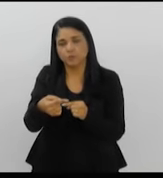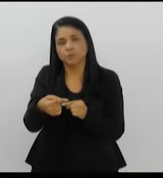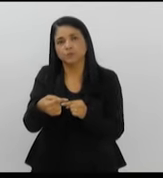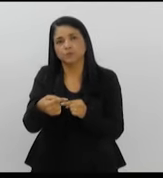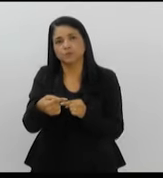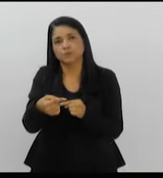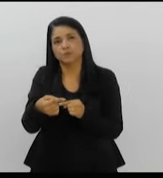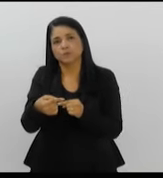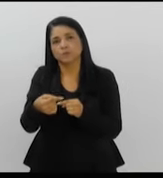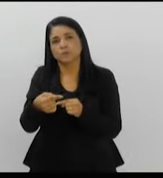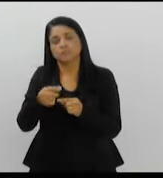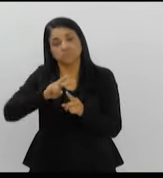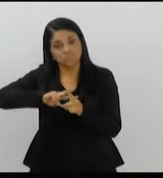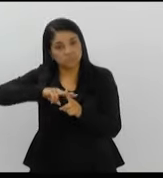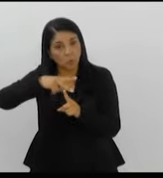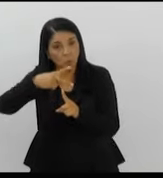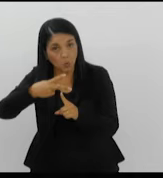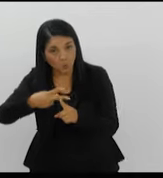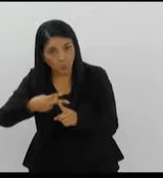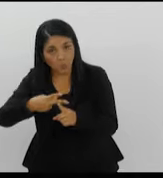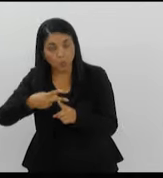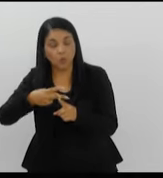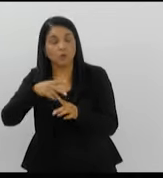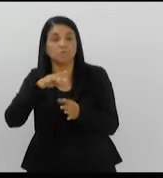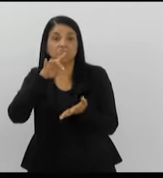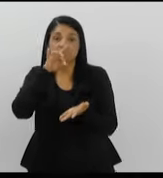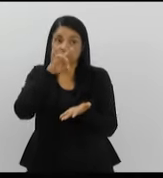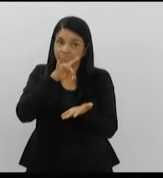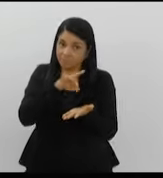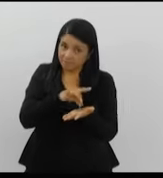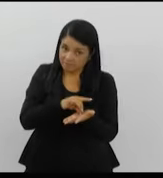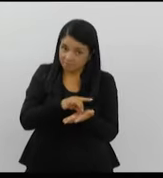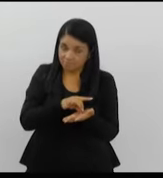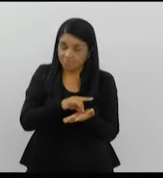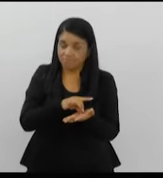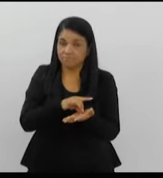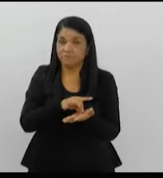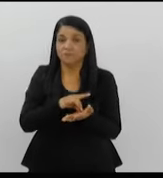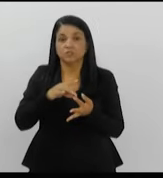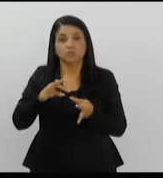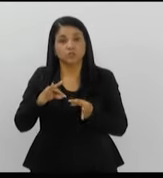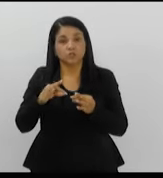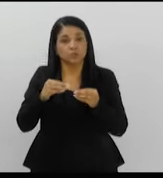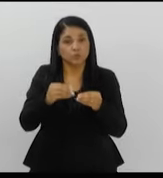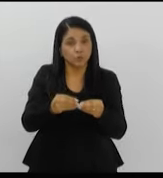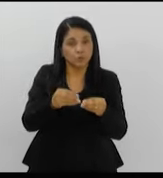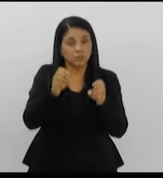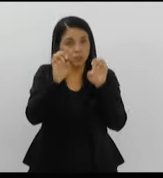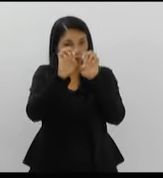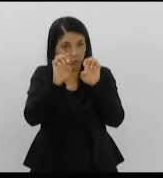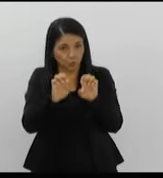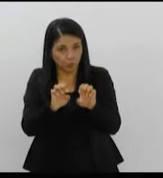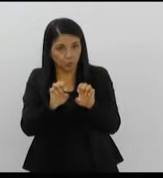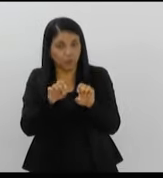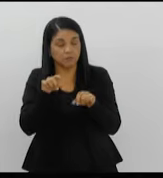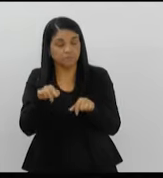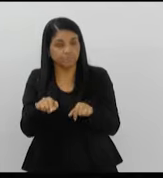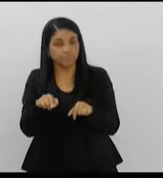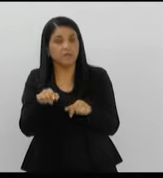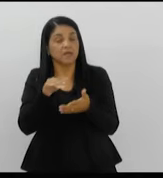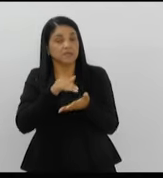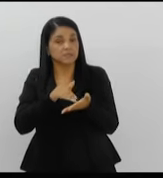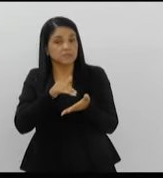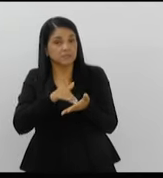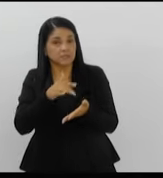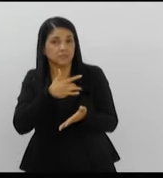poderia dobrar, mas o fato é que, apesar de toda essa estrutura, a Secretaria de